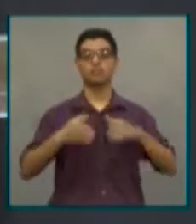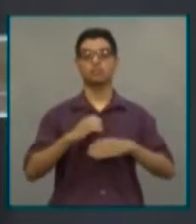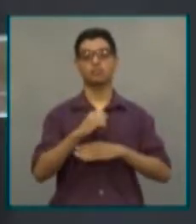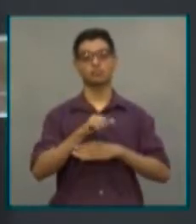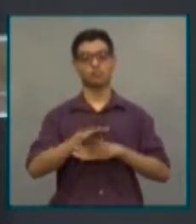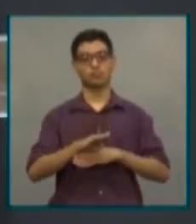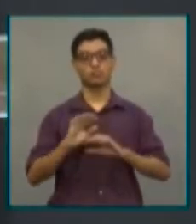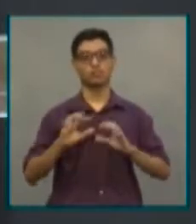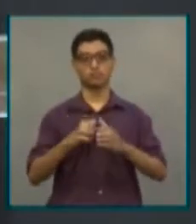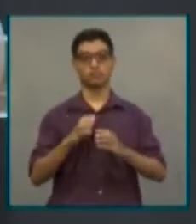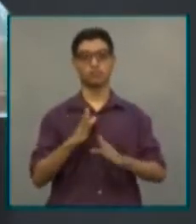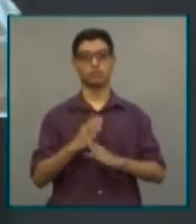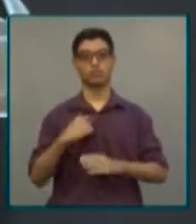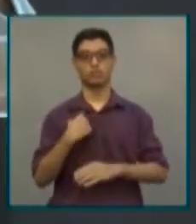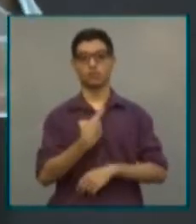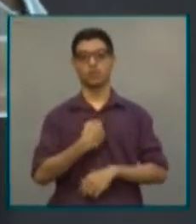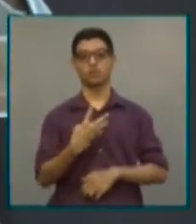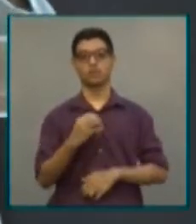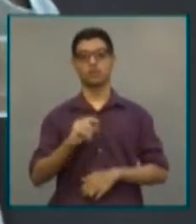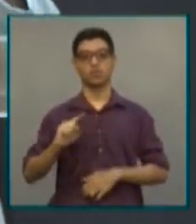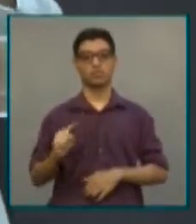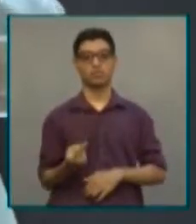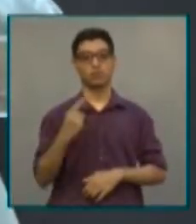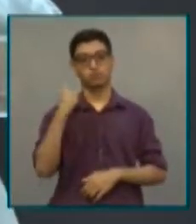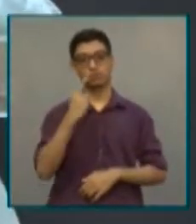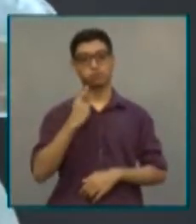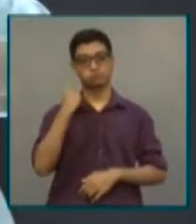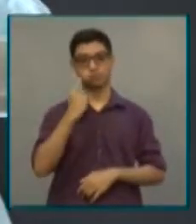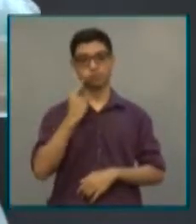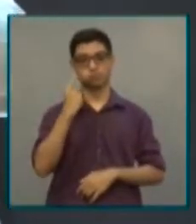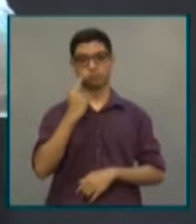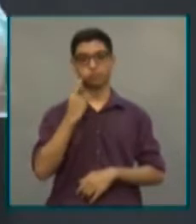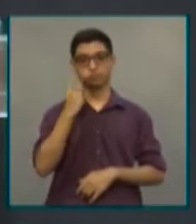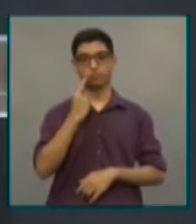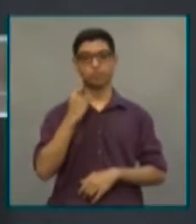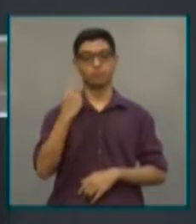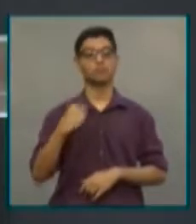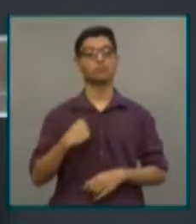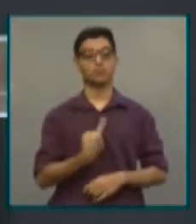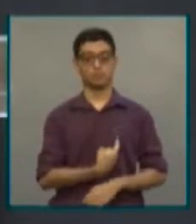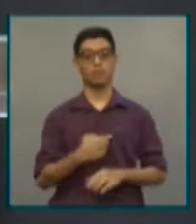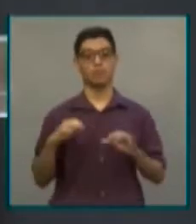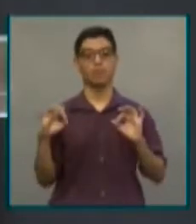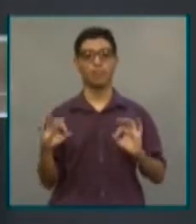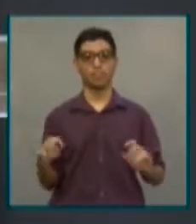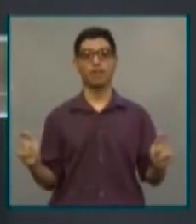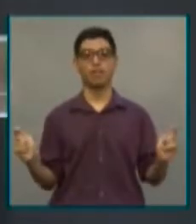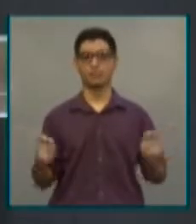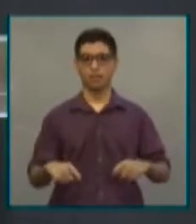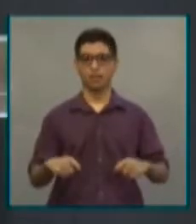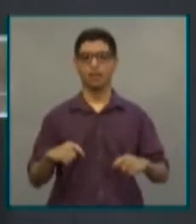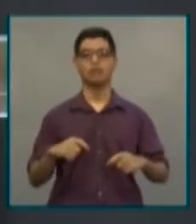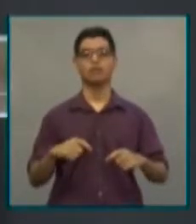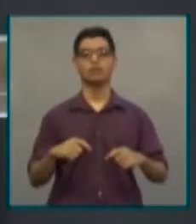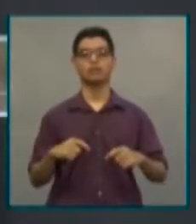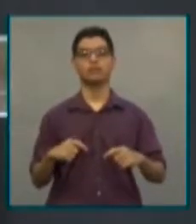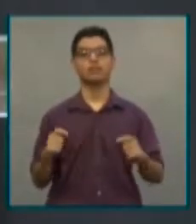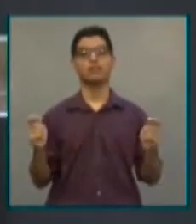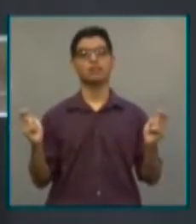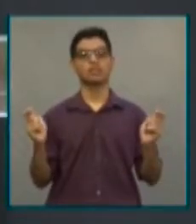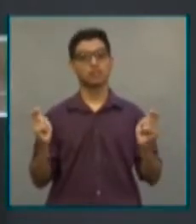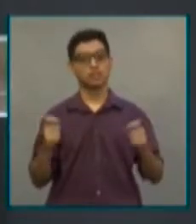mais de 40 mil advogados. E temos condição, sim, de pleitear esse projeto